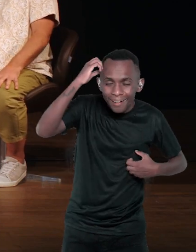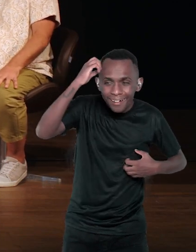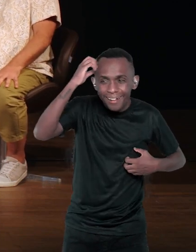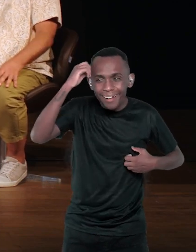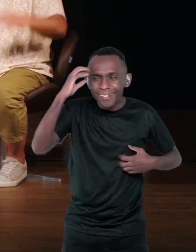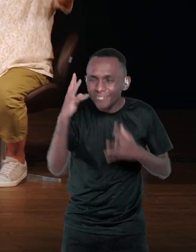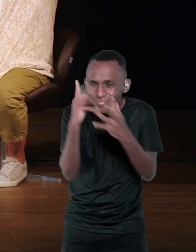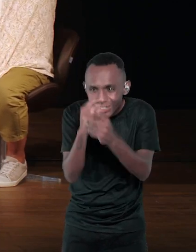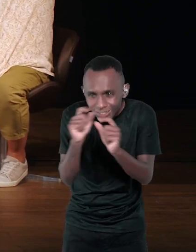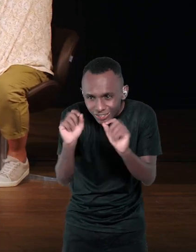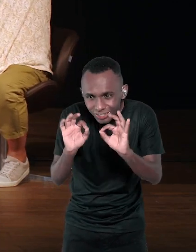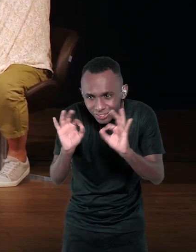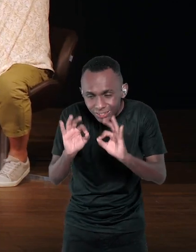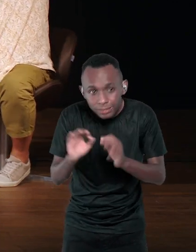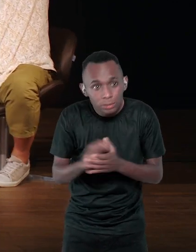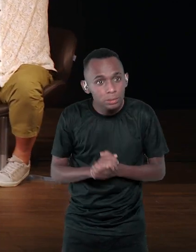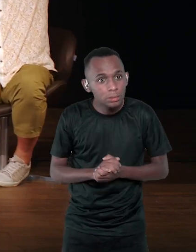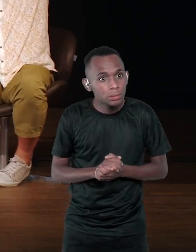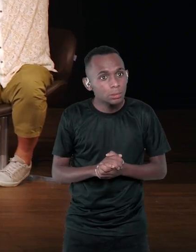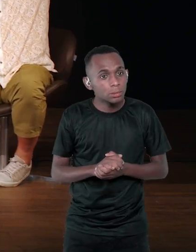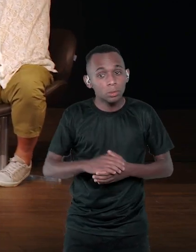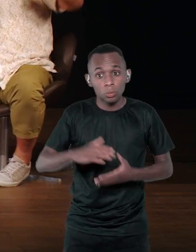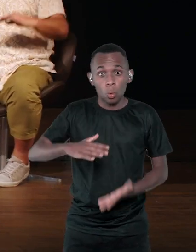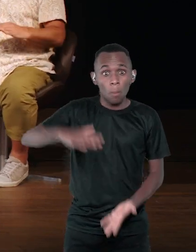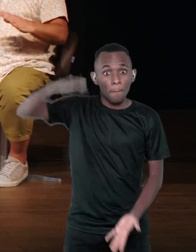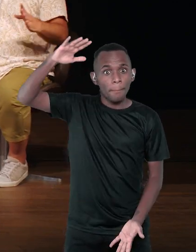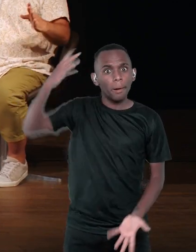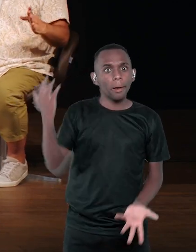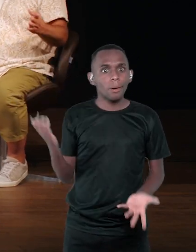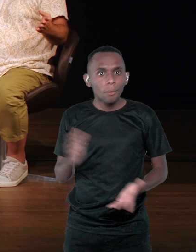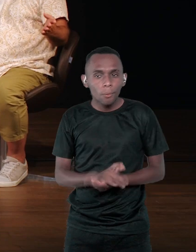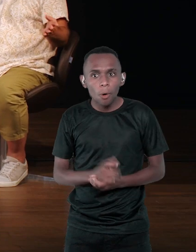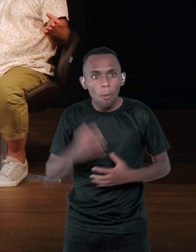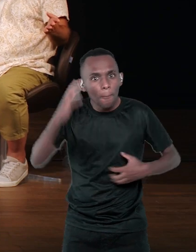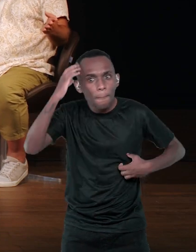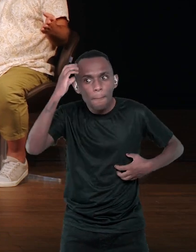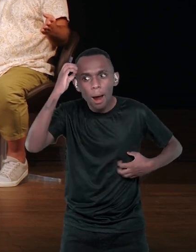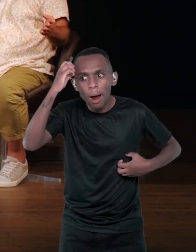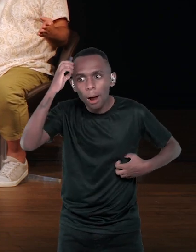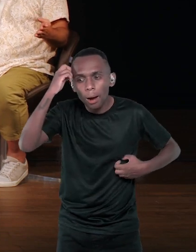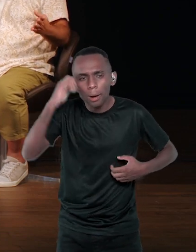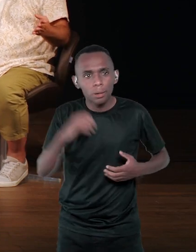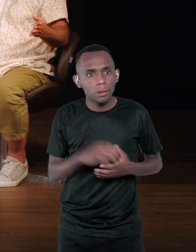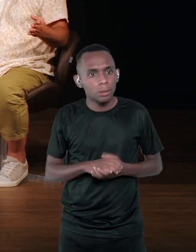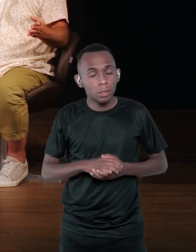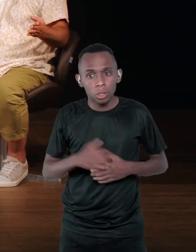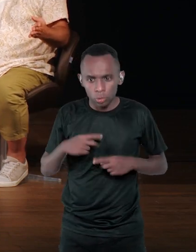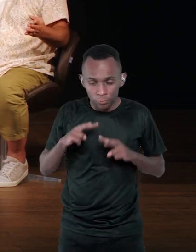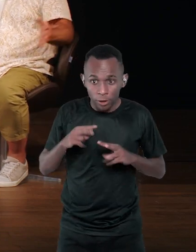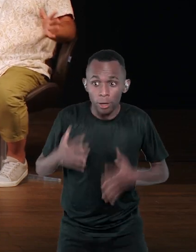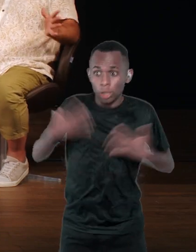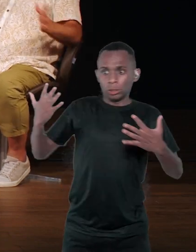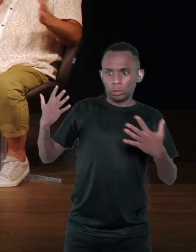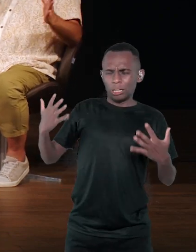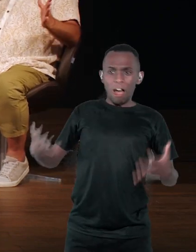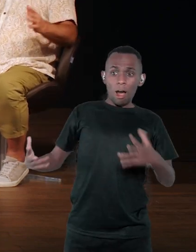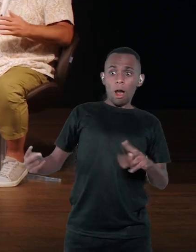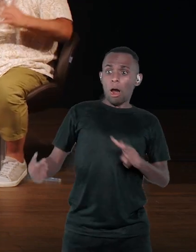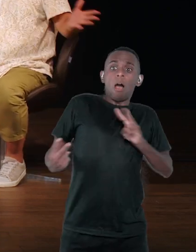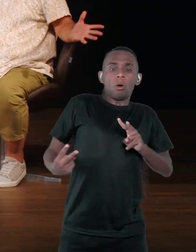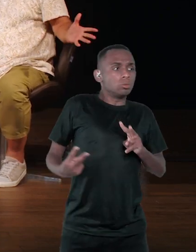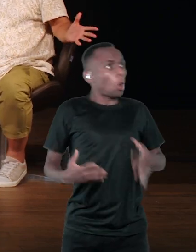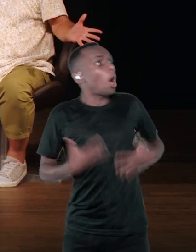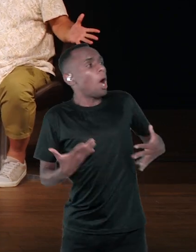bonitinho, só esse aqui, é prego, desse tamanho. E é aquela cena que parece desenho animado, sabe? Que você leva um susto e o bicho fala, os dois